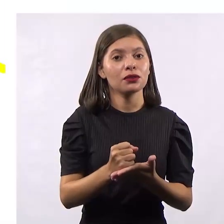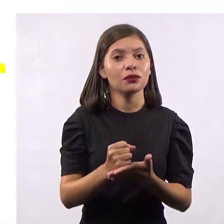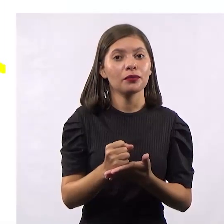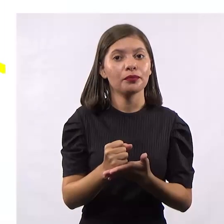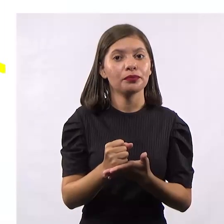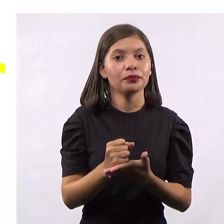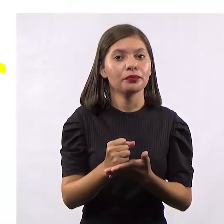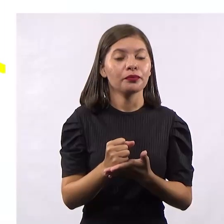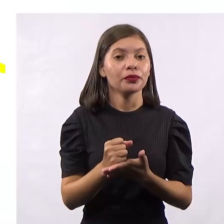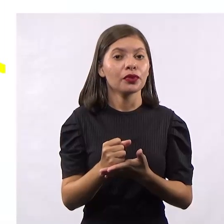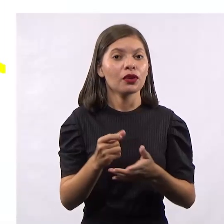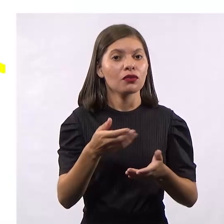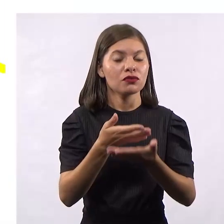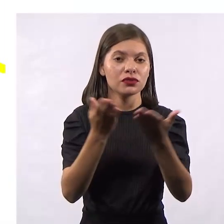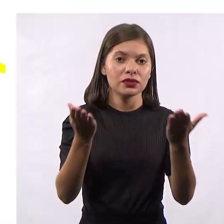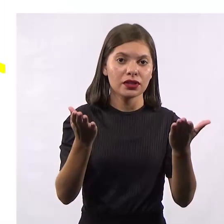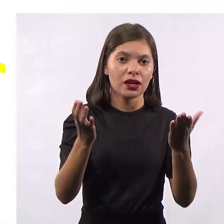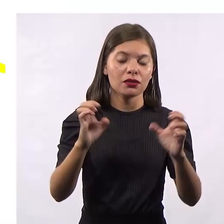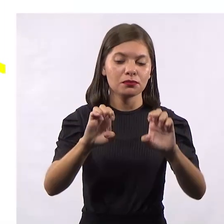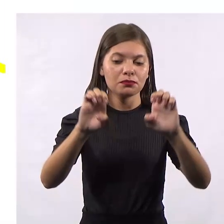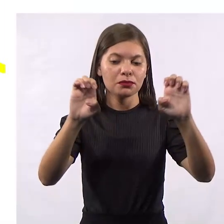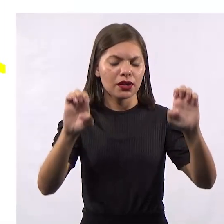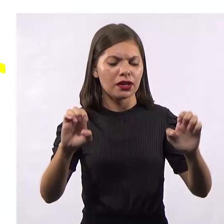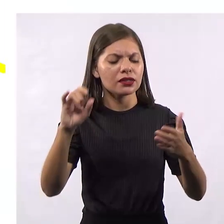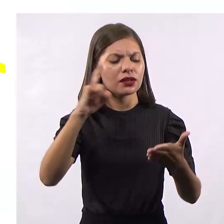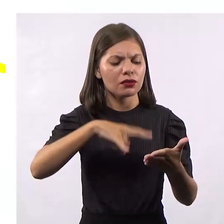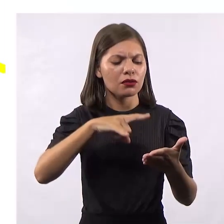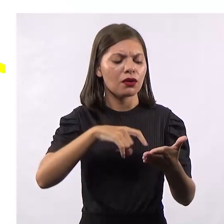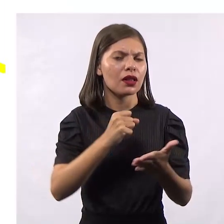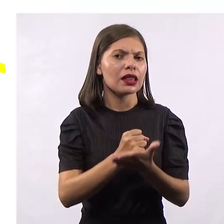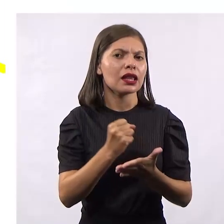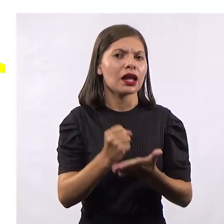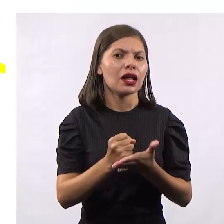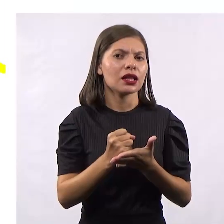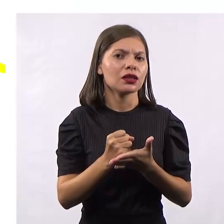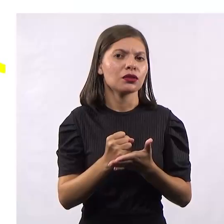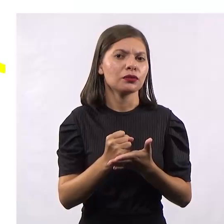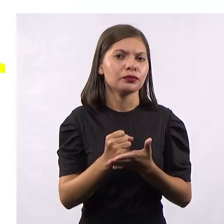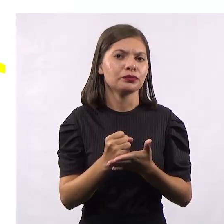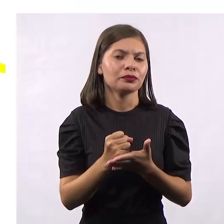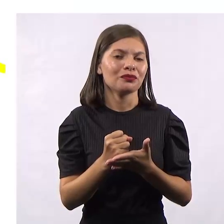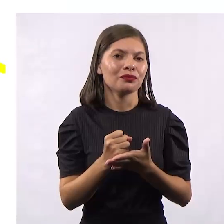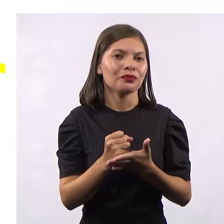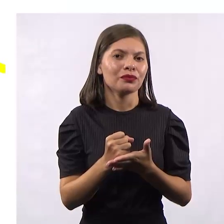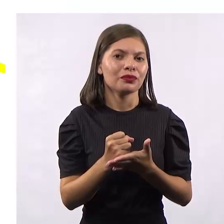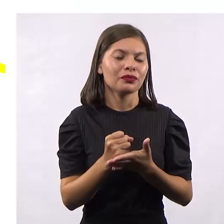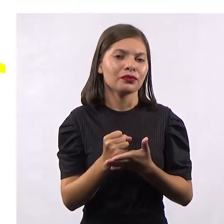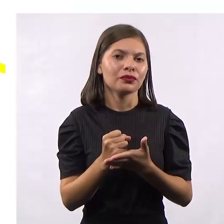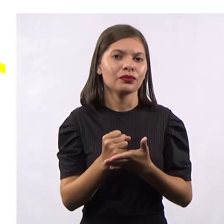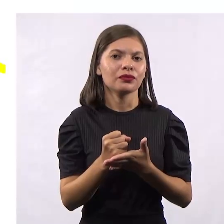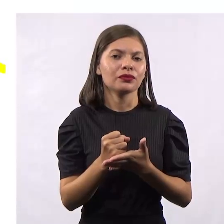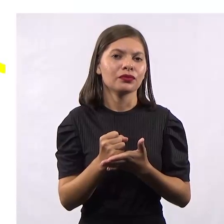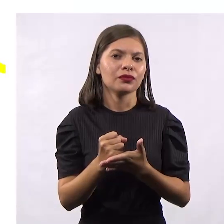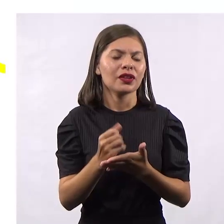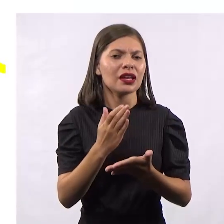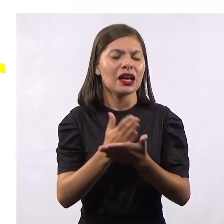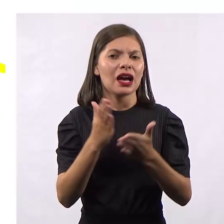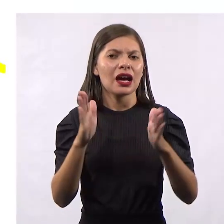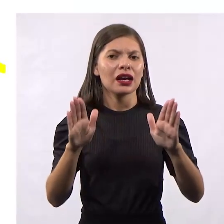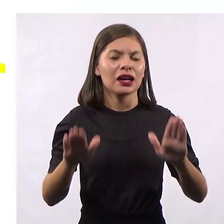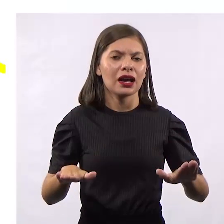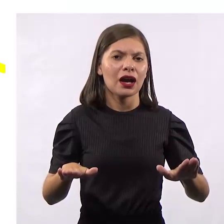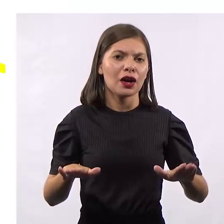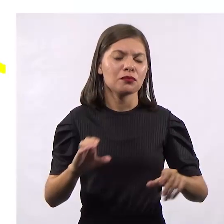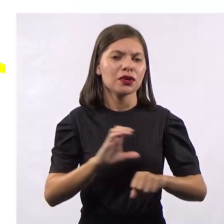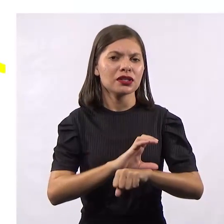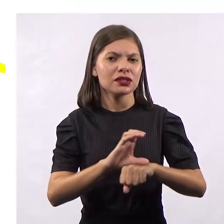acontecer, vamos supor, você está lá com o contrato, com uma empresa, né, um contrato administrativo e ocorre a decretação de falência ou